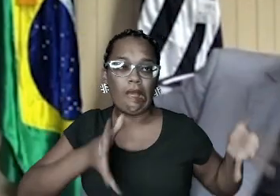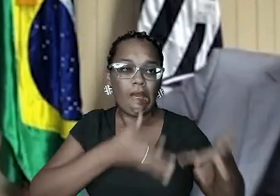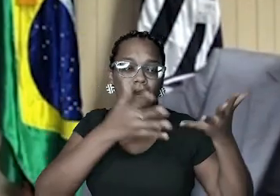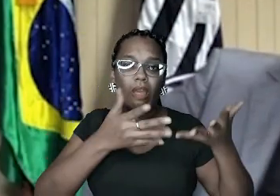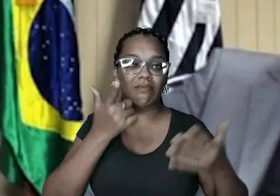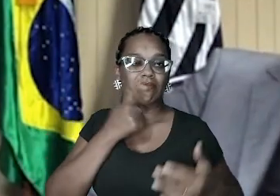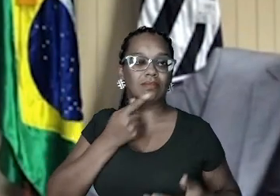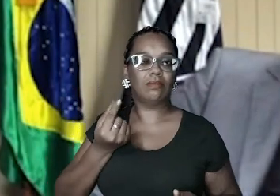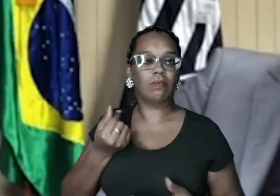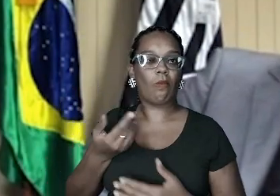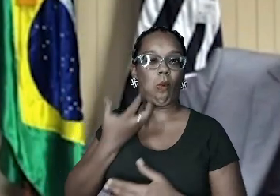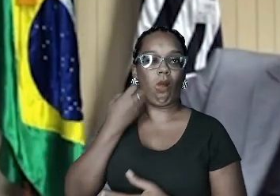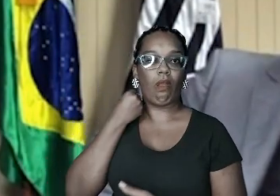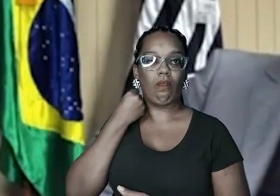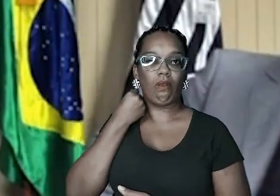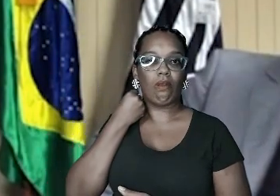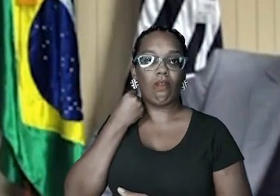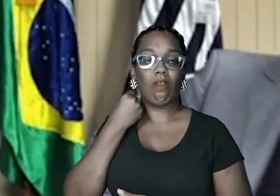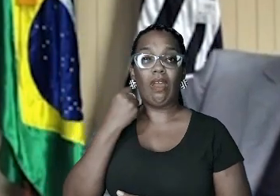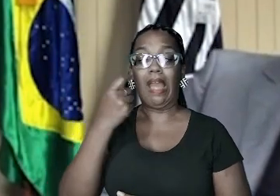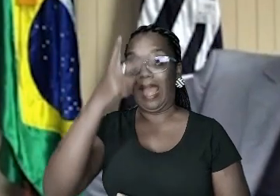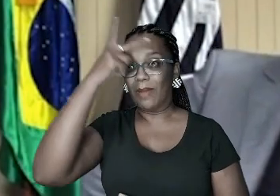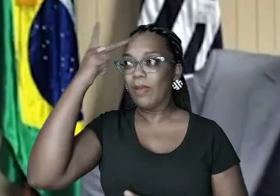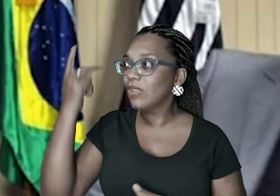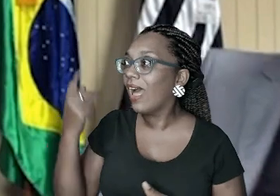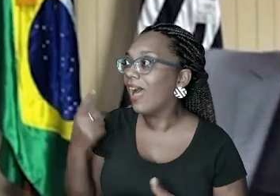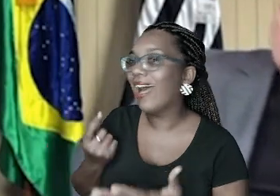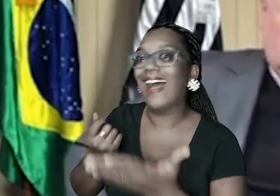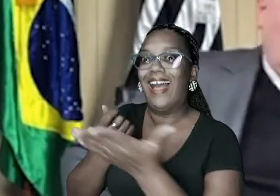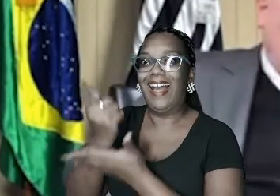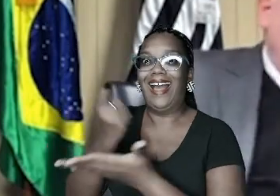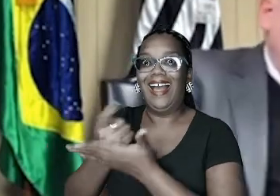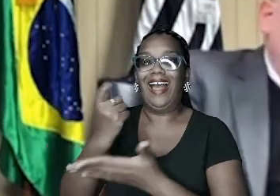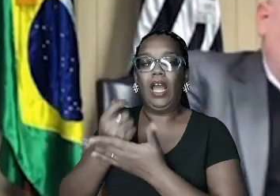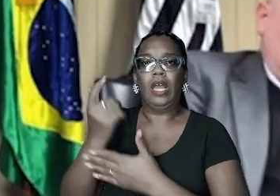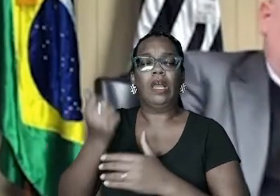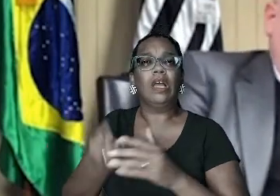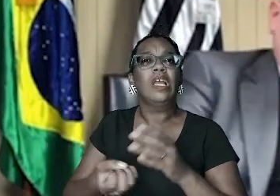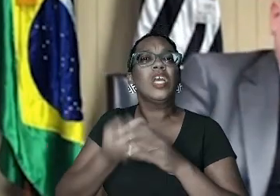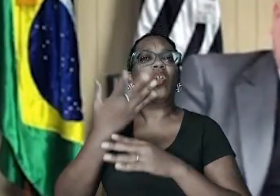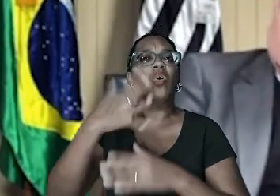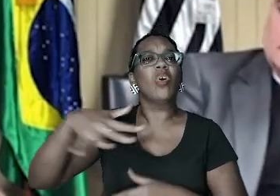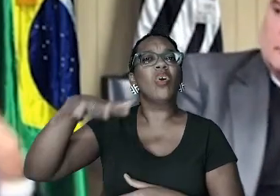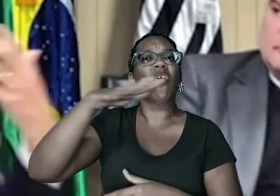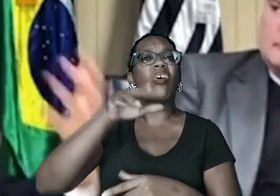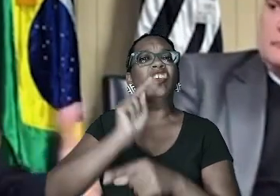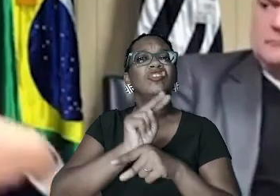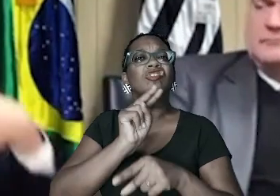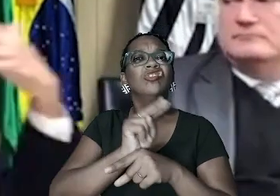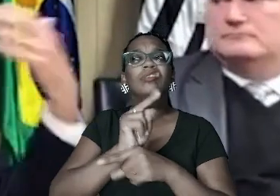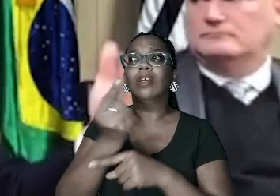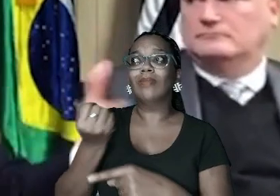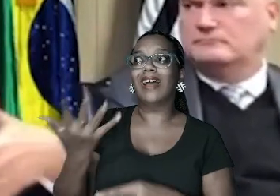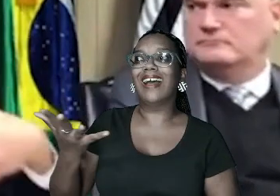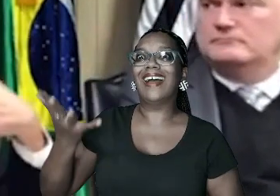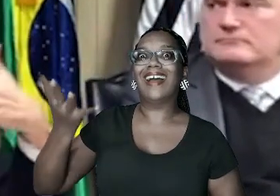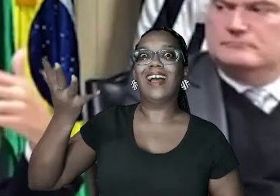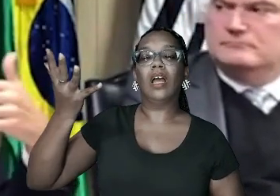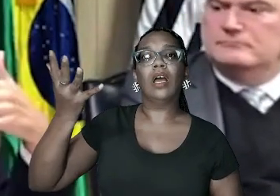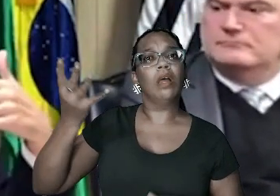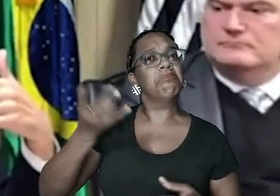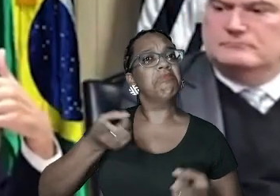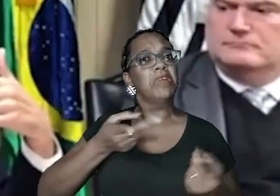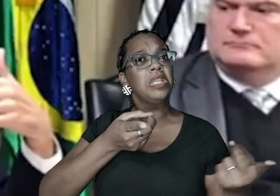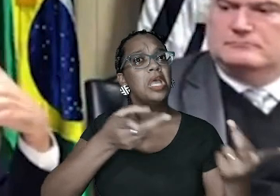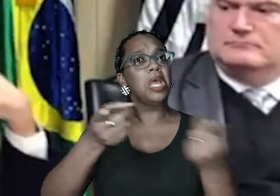idealizadores dessa bolha as pessoas que é estimularam devem ter ganho e a gente que fez Todo mundo comprar criou uma liquidez